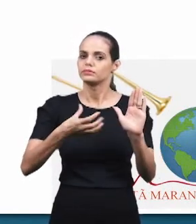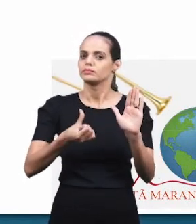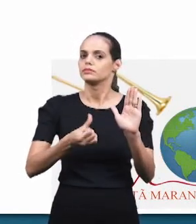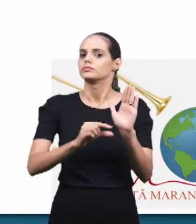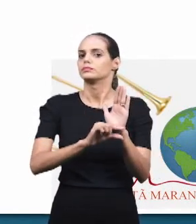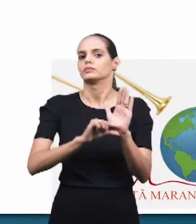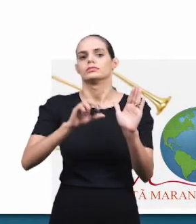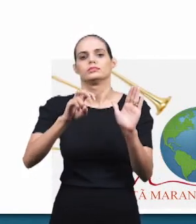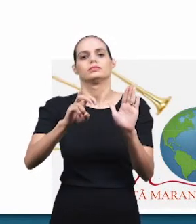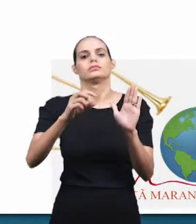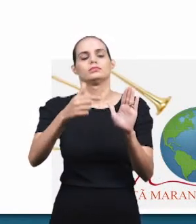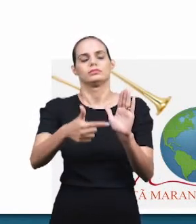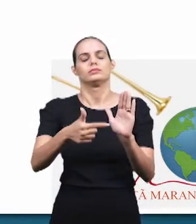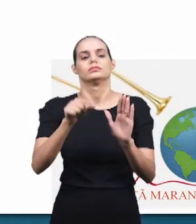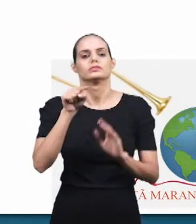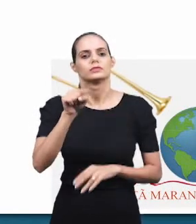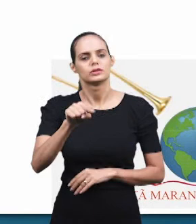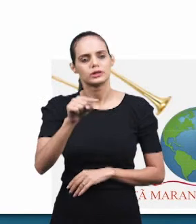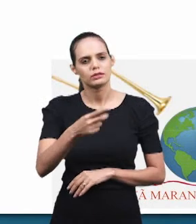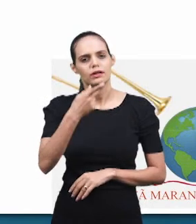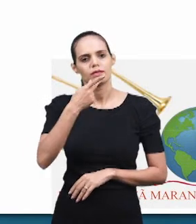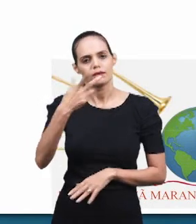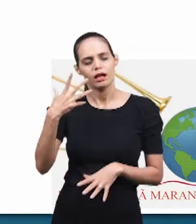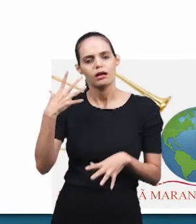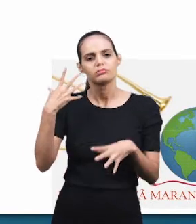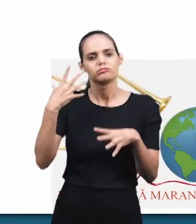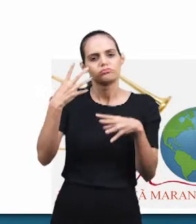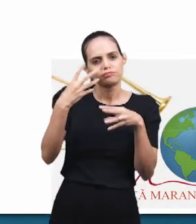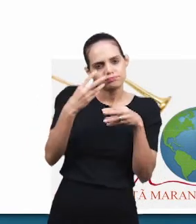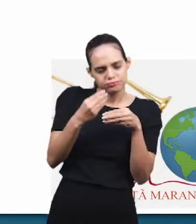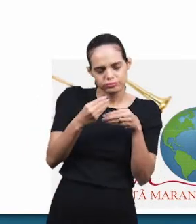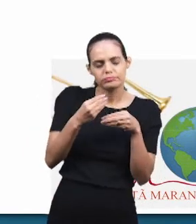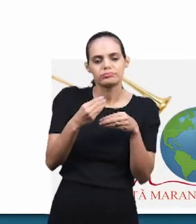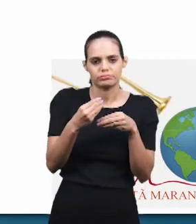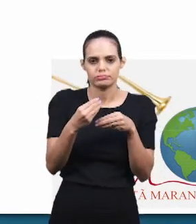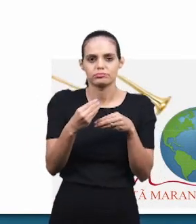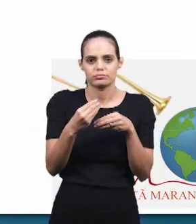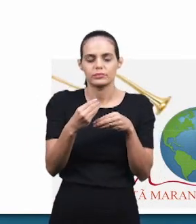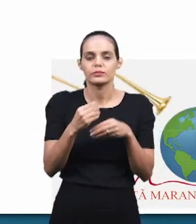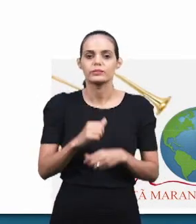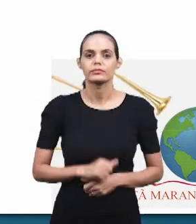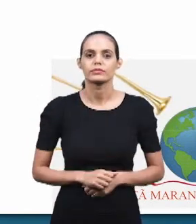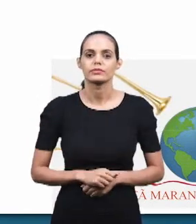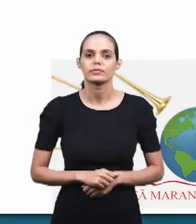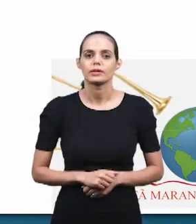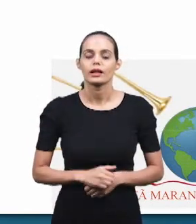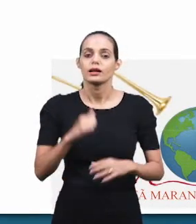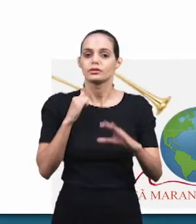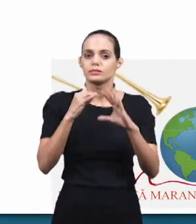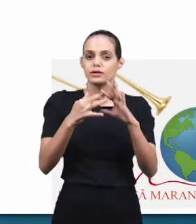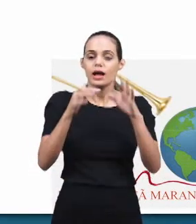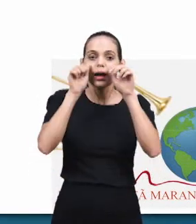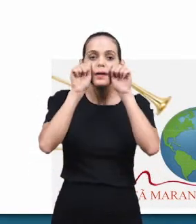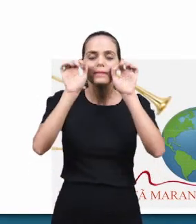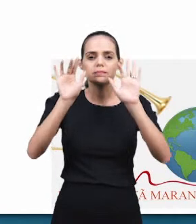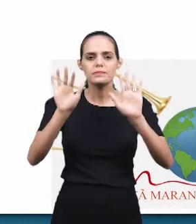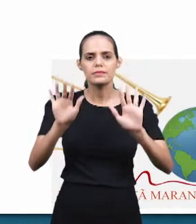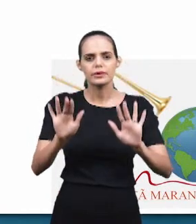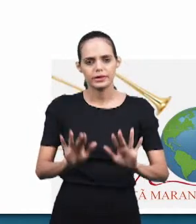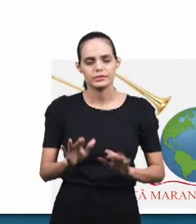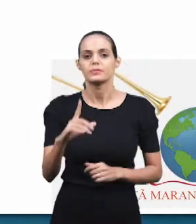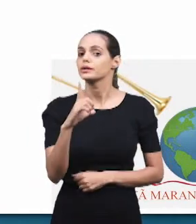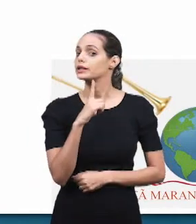pergunta. Comente, em resumo, os resultados na vida do cego Bartimeu, depois de curado